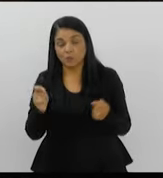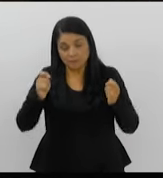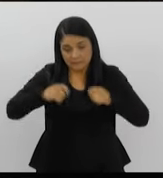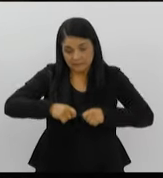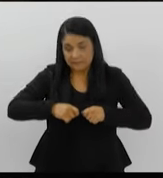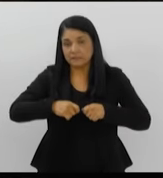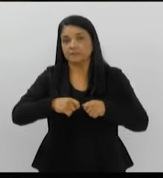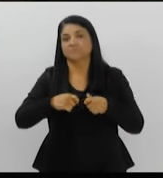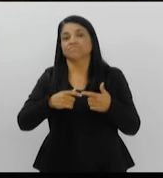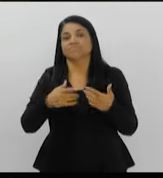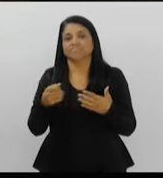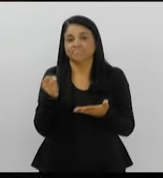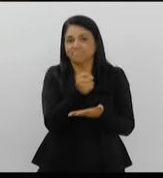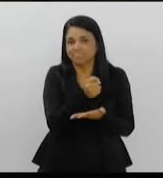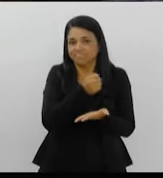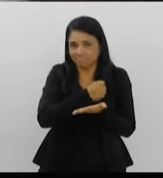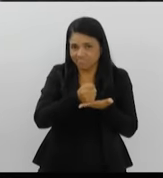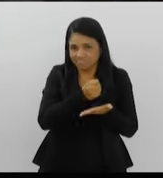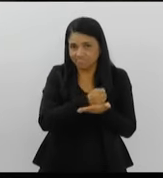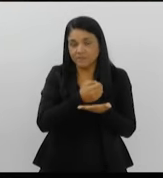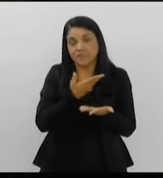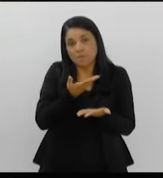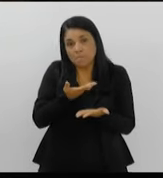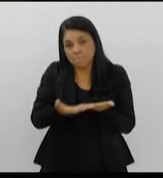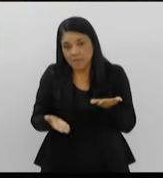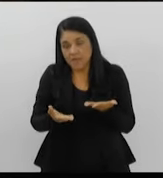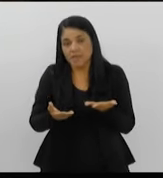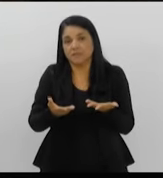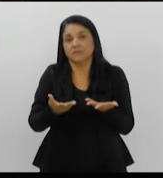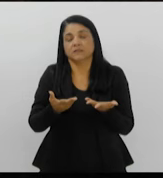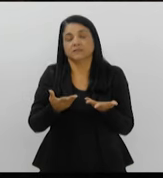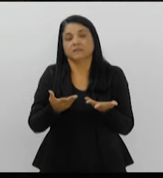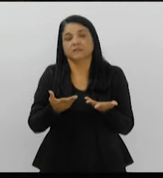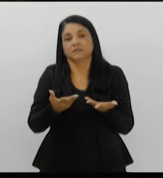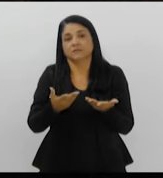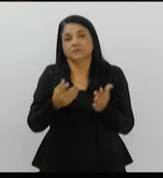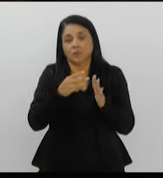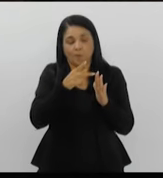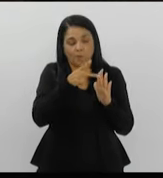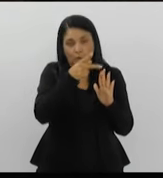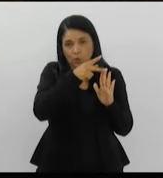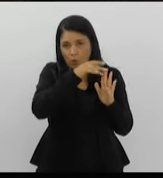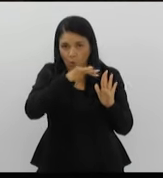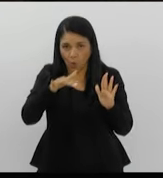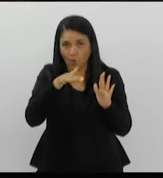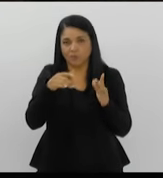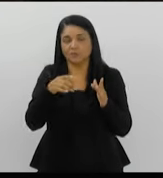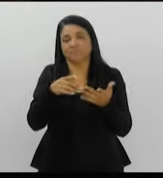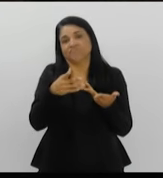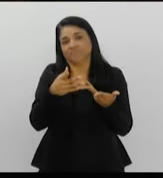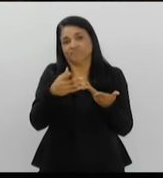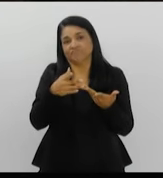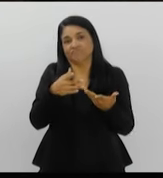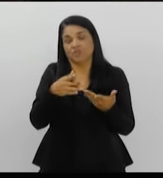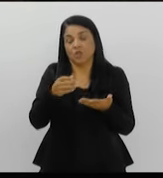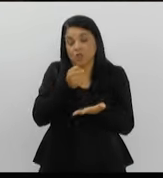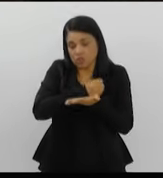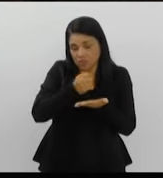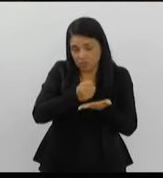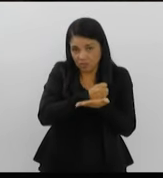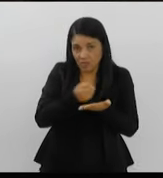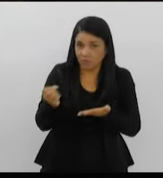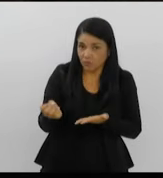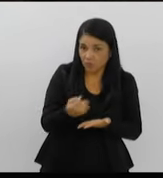capacitado novamente. A gente tem perda de aderência aos protocolos da unidade. A gente tem que executar uma série de novos contratos,